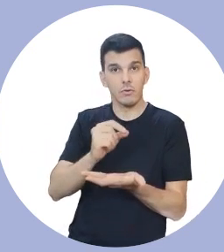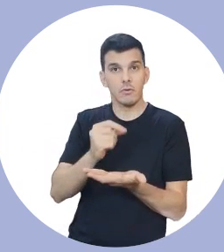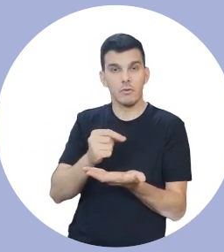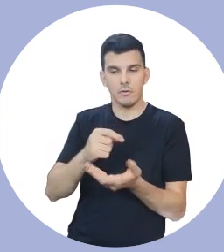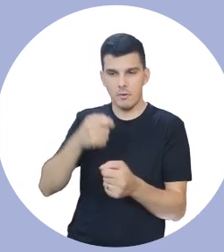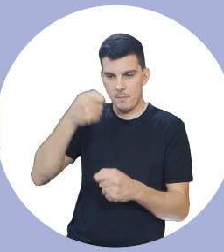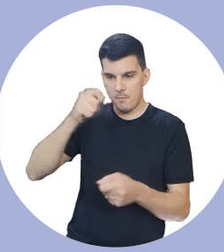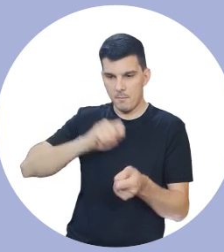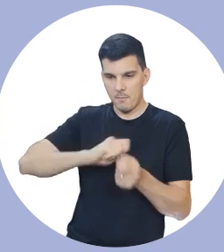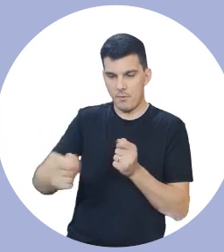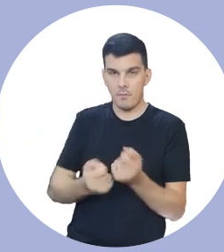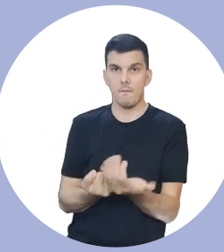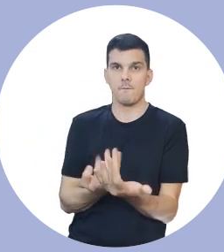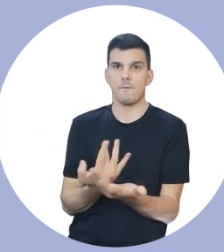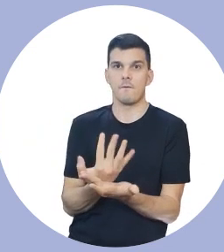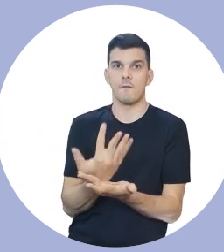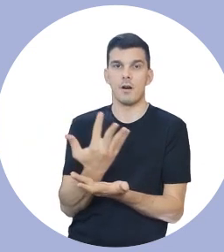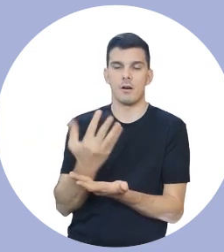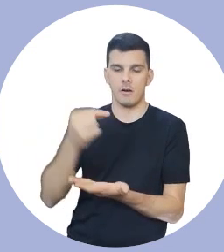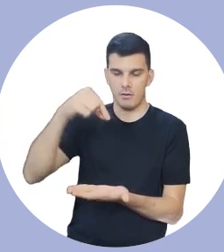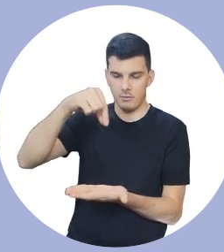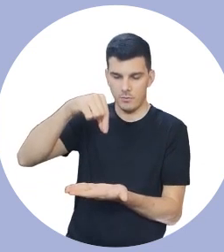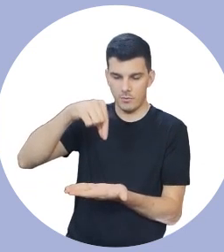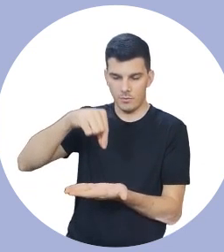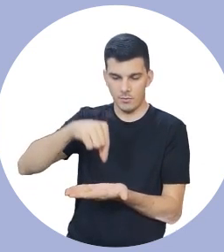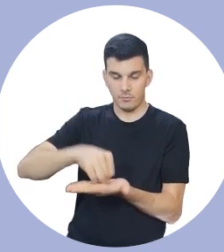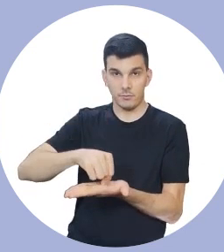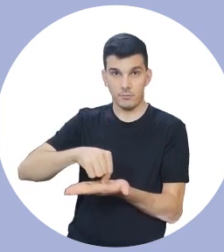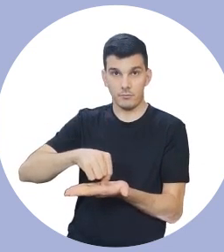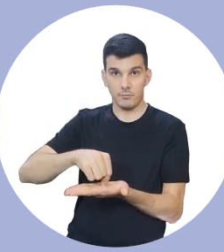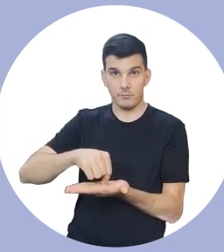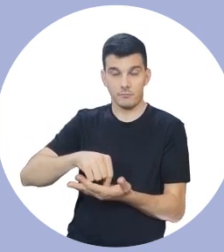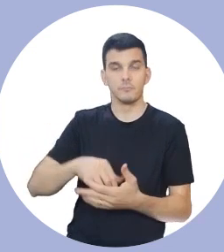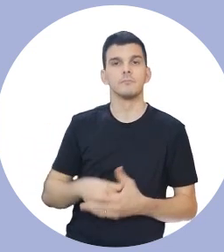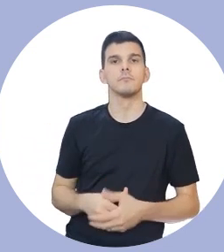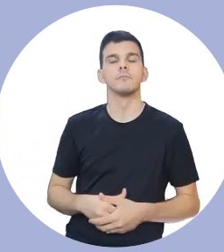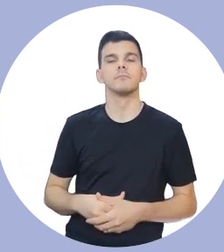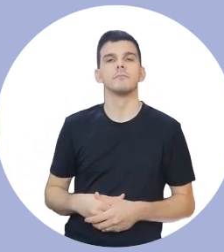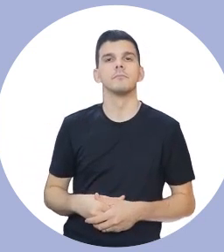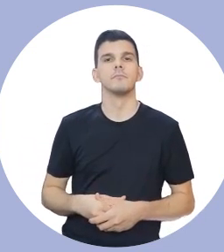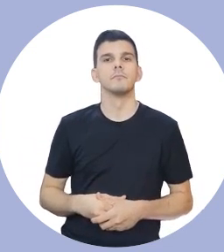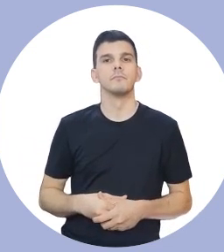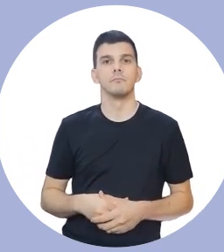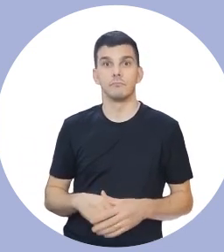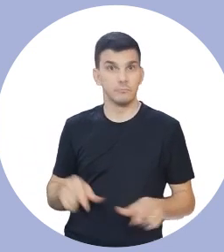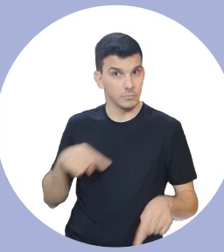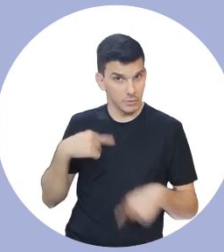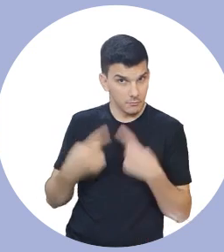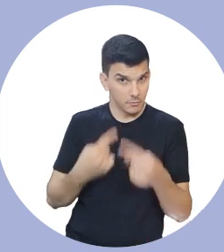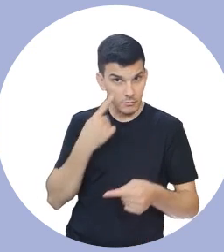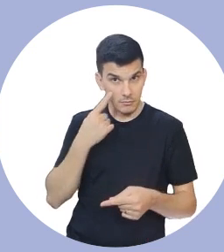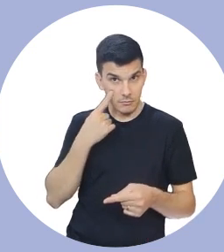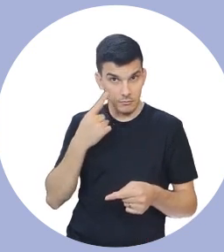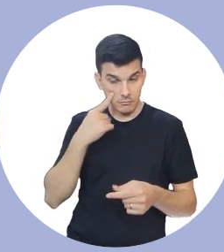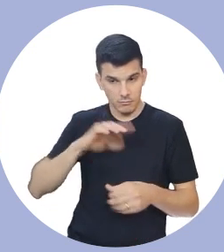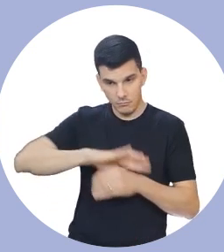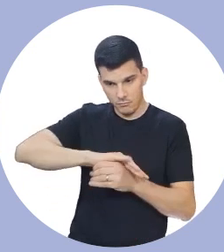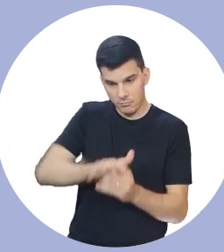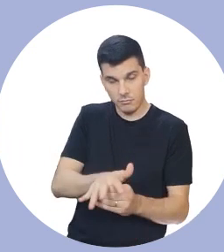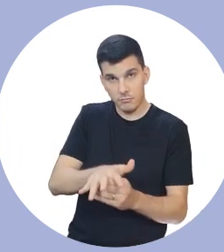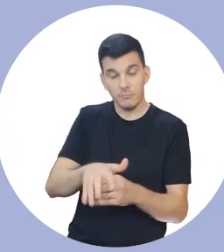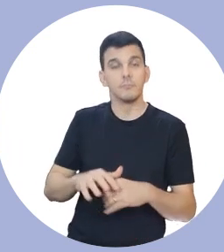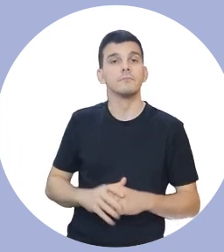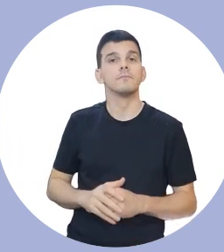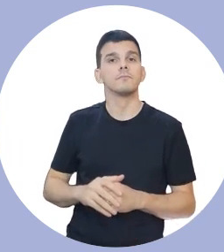frasco, acendeu-se um palito de fósforo, o qual foi apagado assim que a cabeça terminou de se queimar. Imediatamente, o frasco